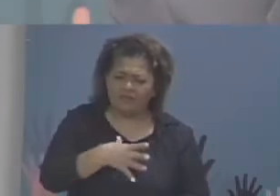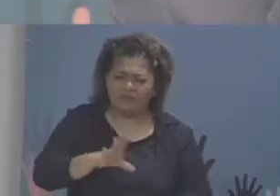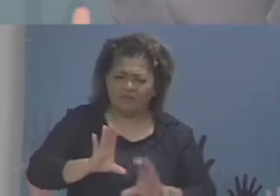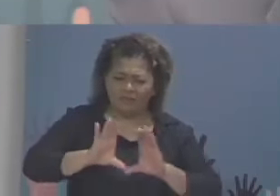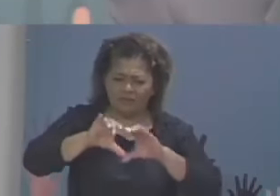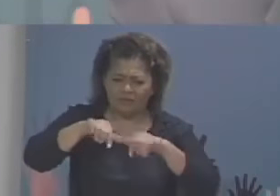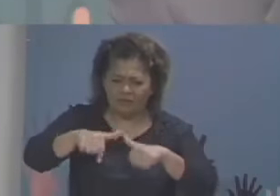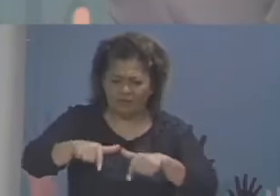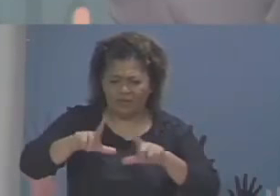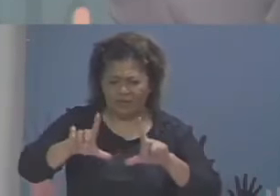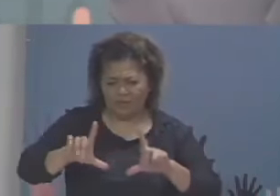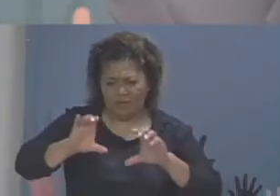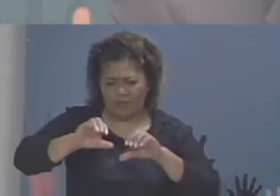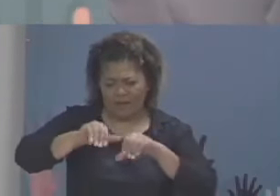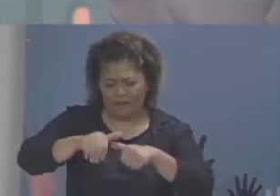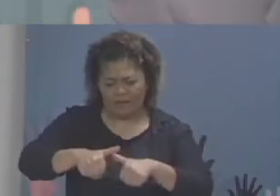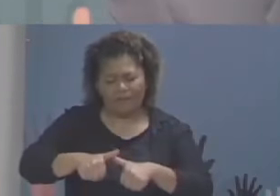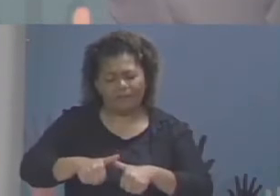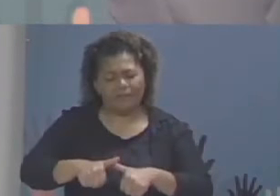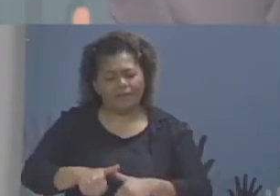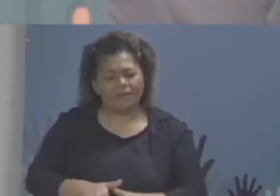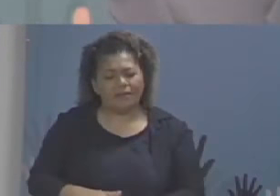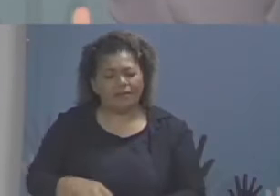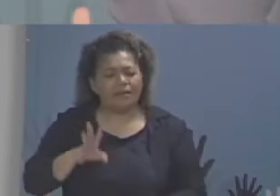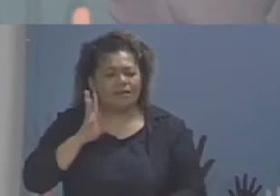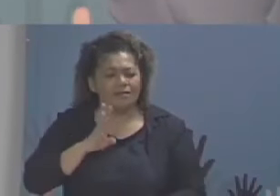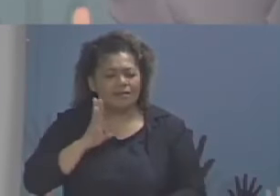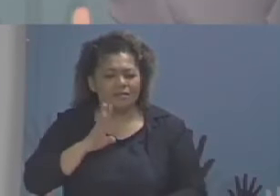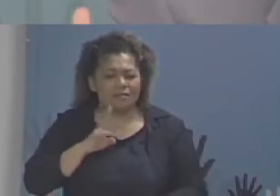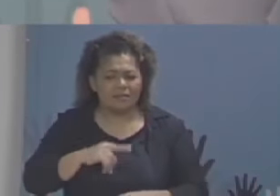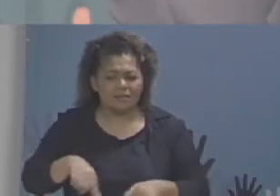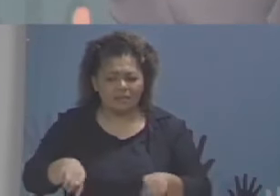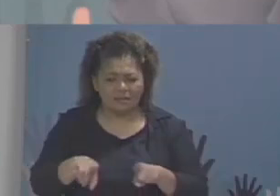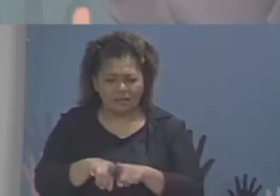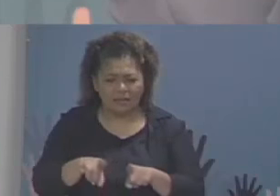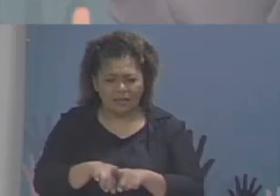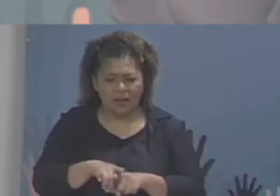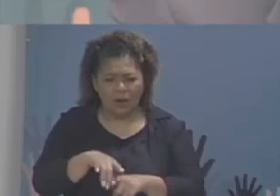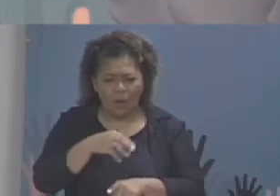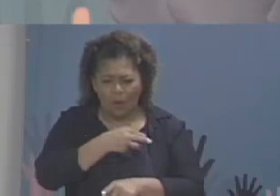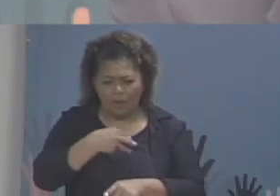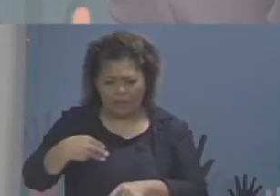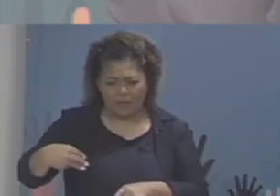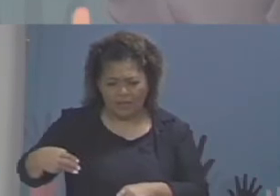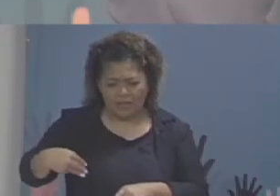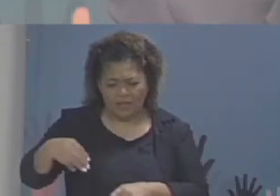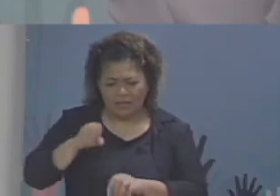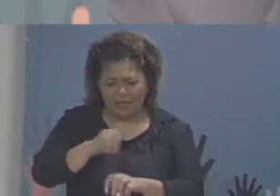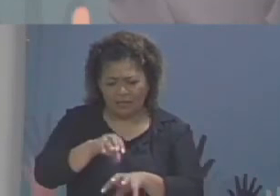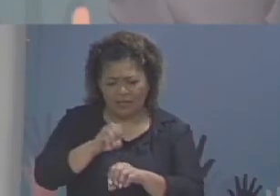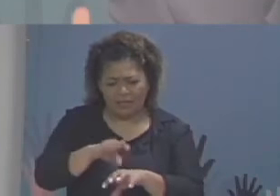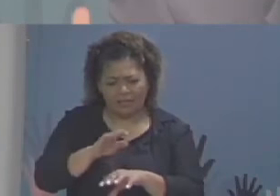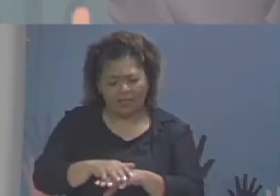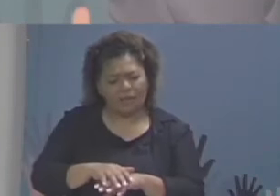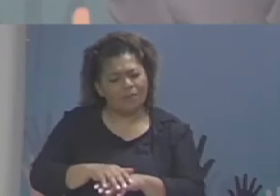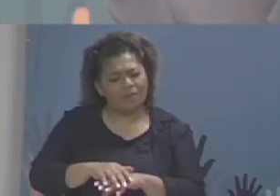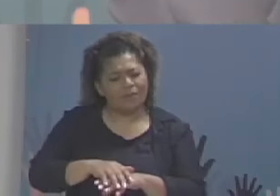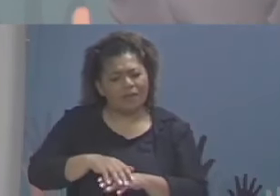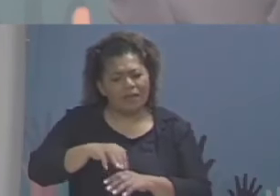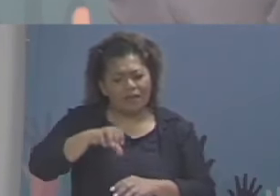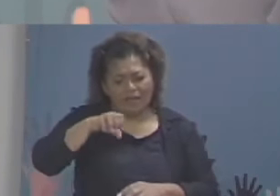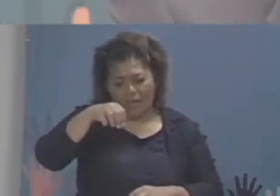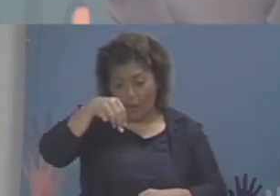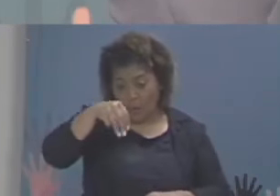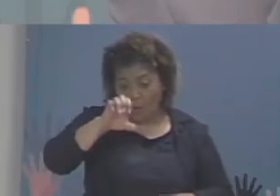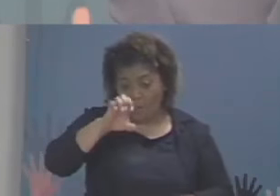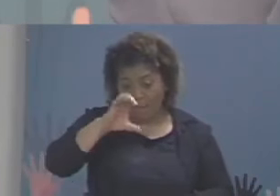conselhos são infralegais. O Ministério da Educação, que é a pasta administrativa indicada, é que vai estabelecer os